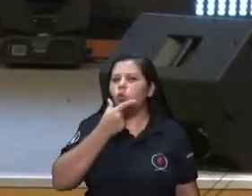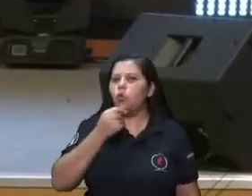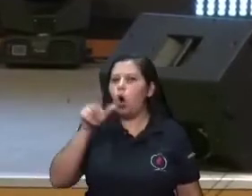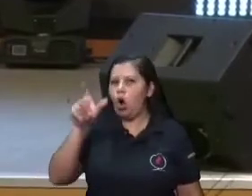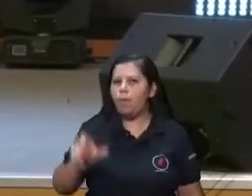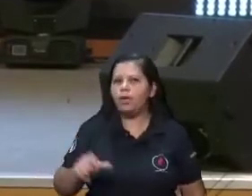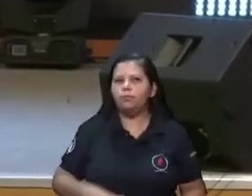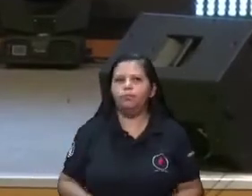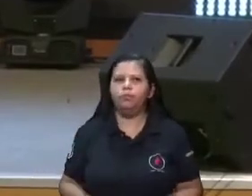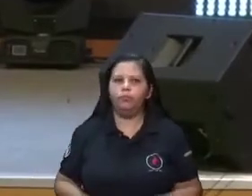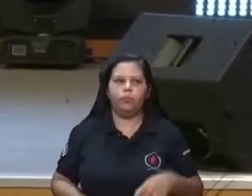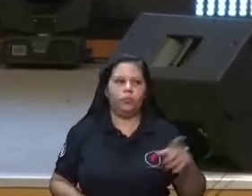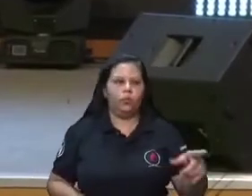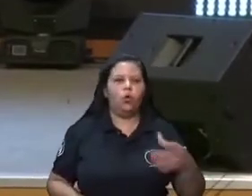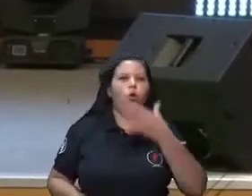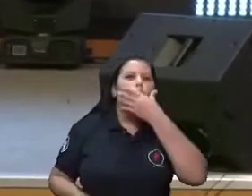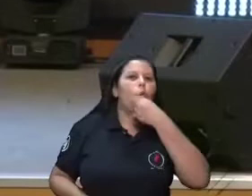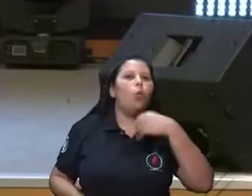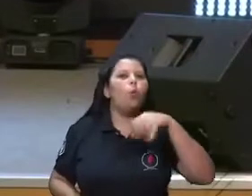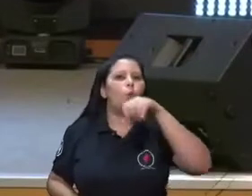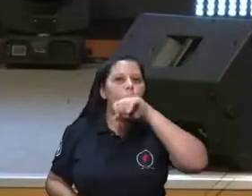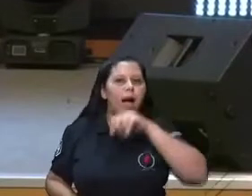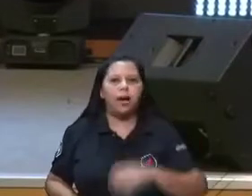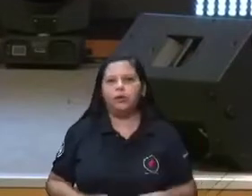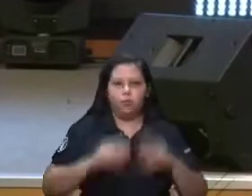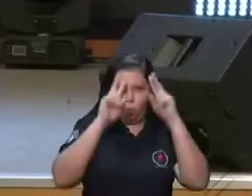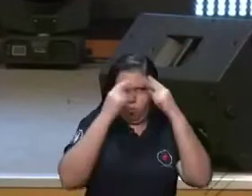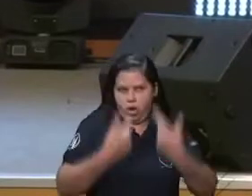disse o pai natural: